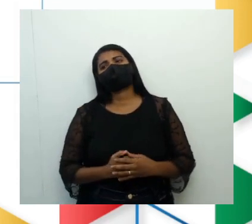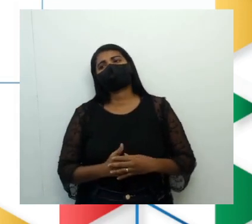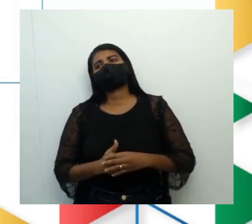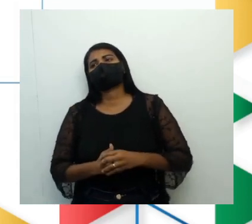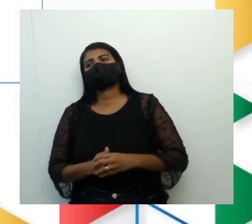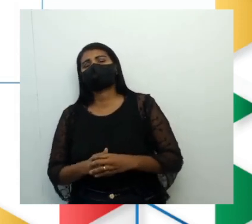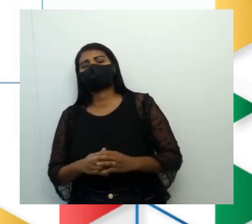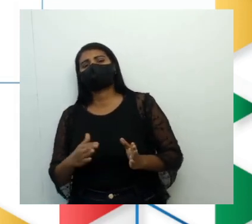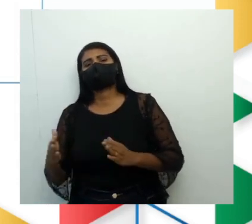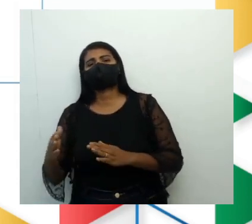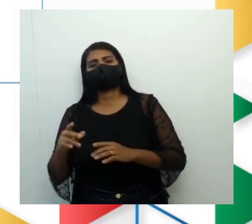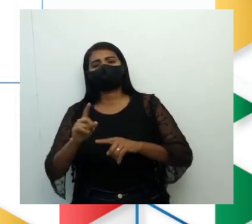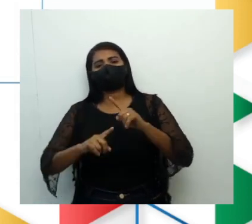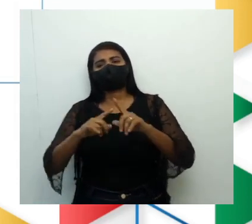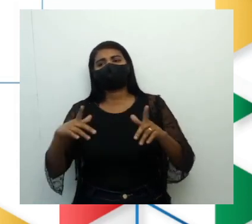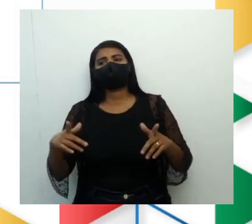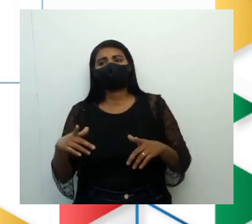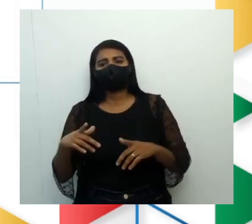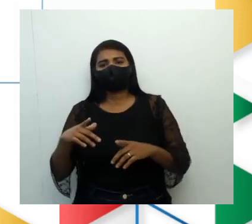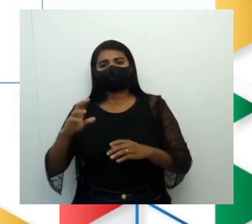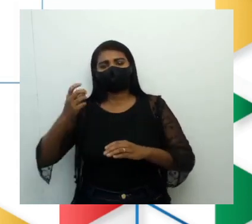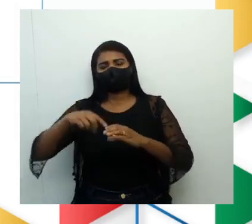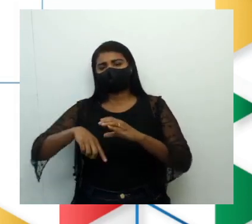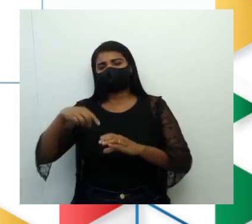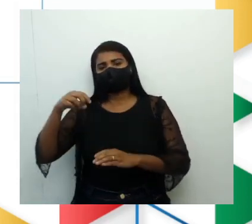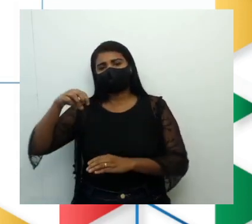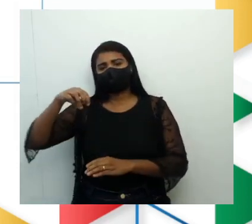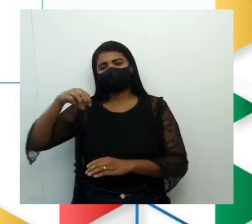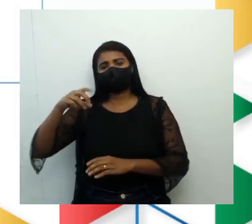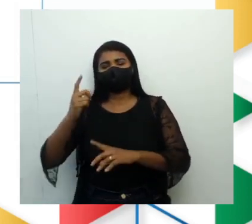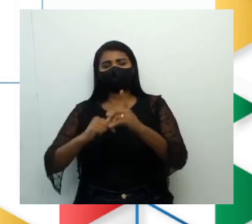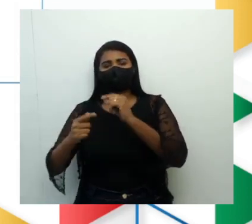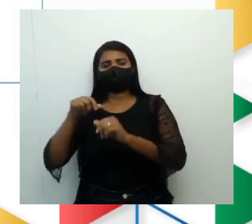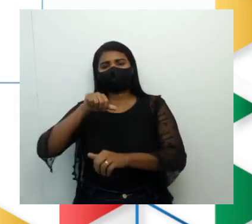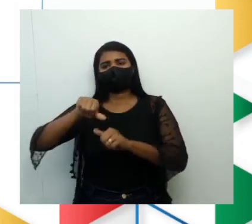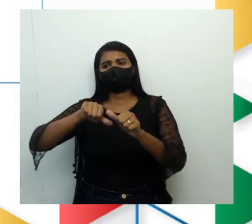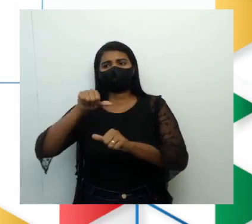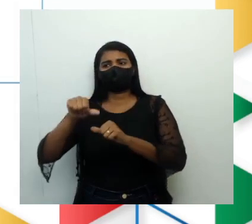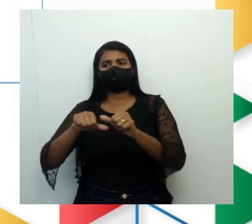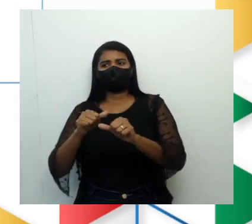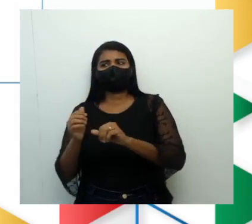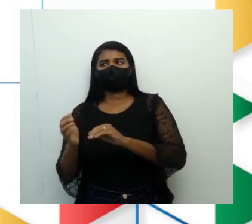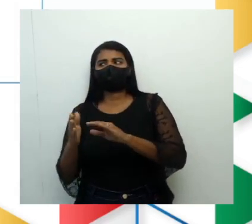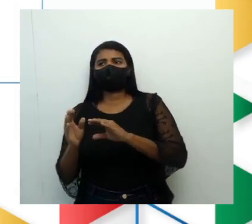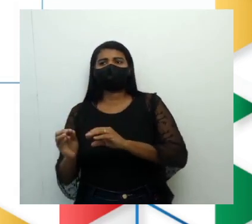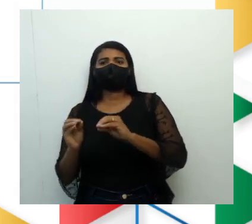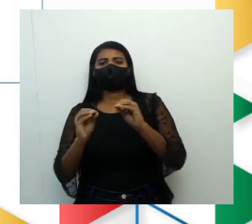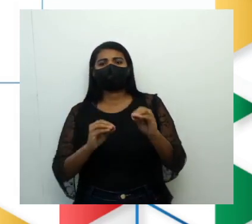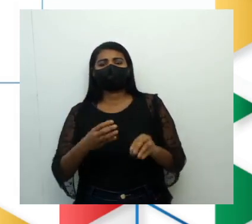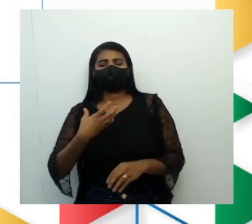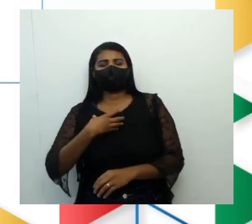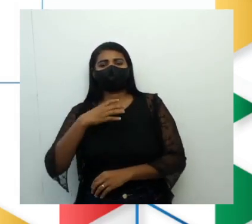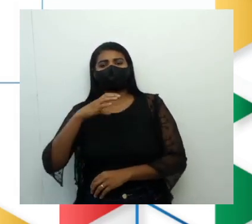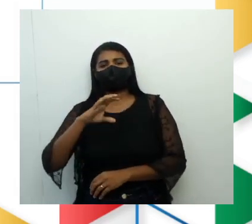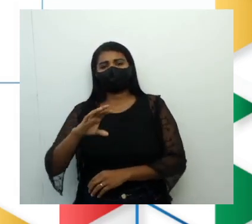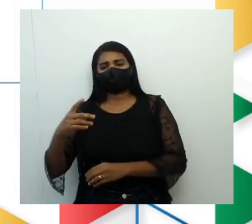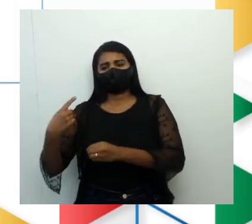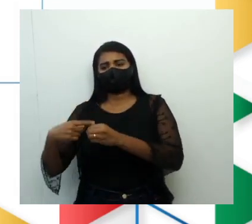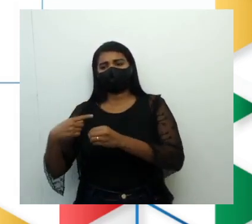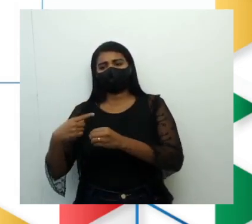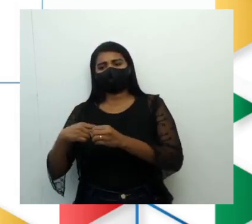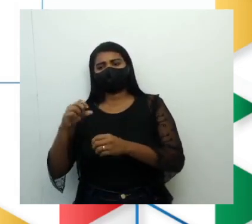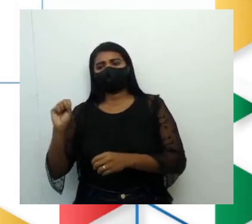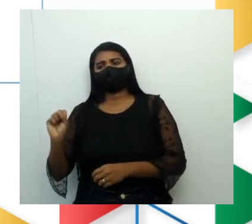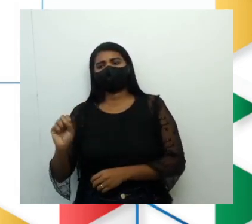Bom, atividade mineradora, mudança do eixo econômico. Sai do litoral nordestino de Salvador para o interior do Sudeste,